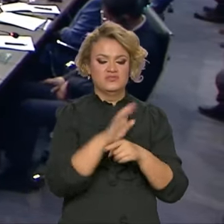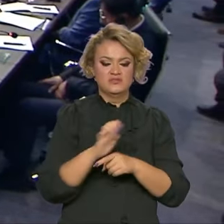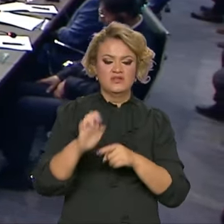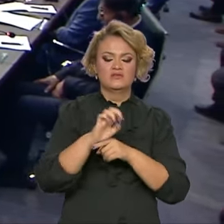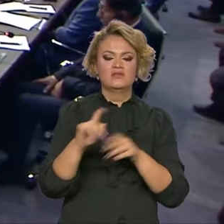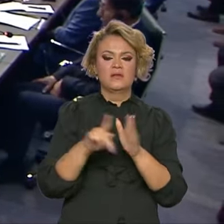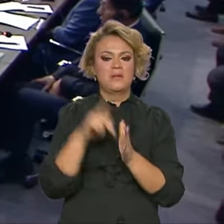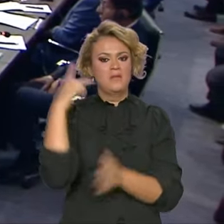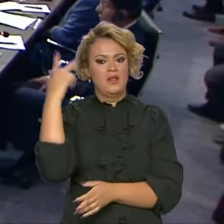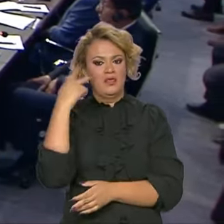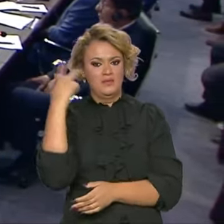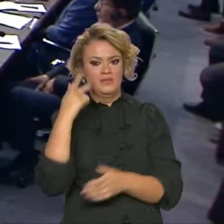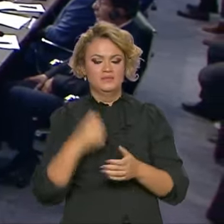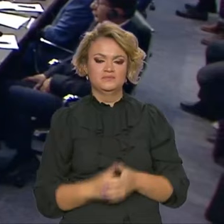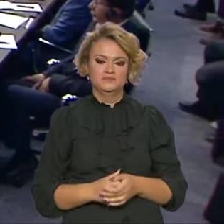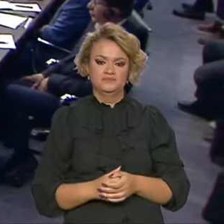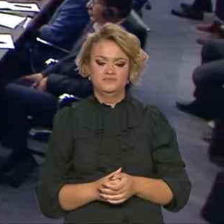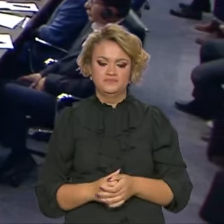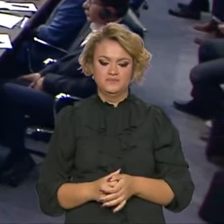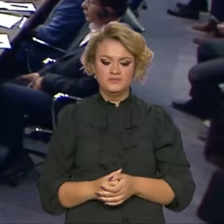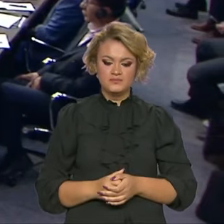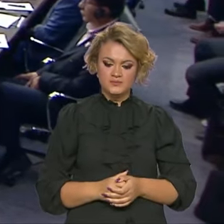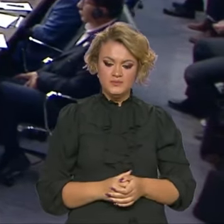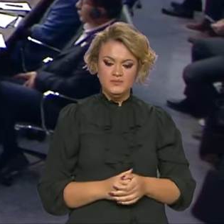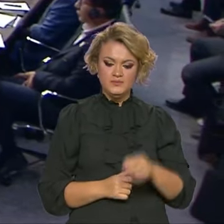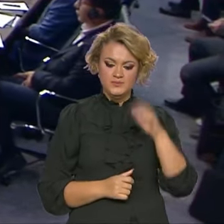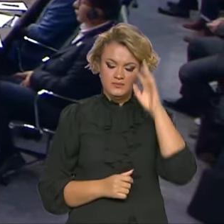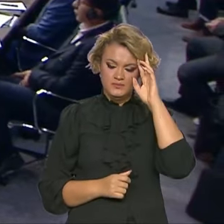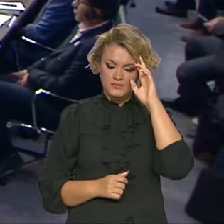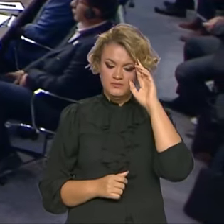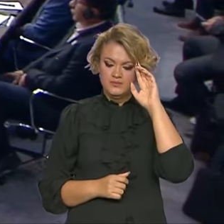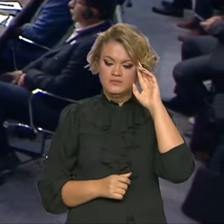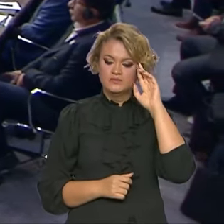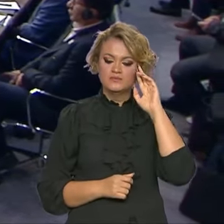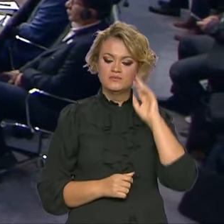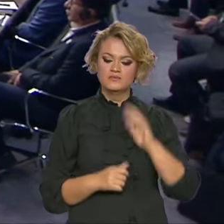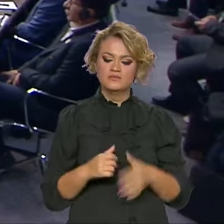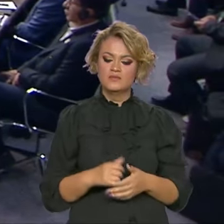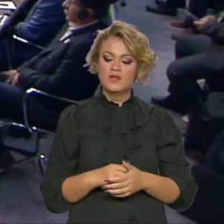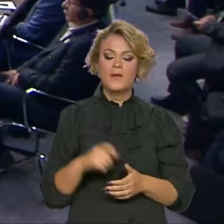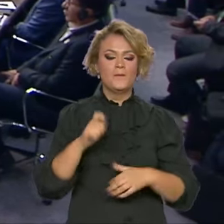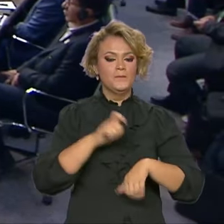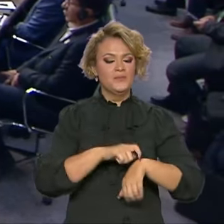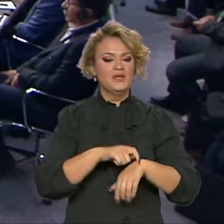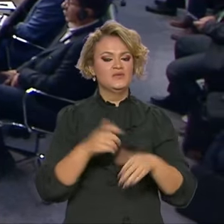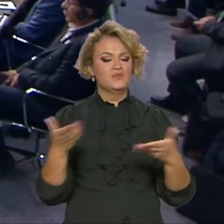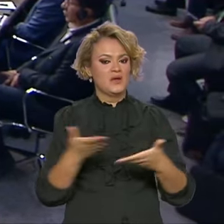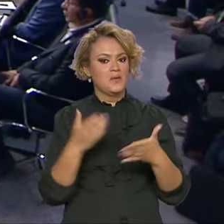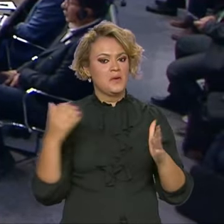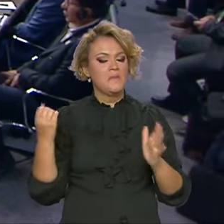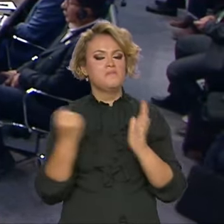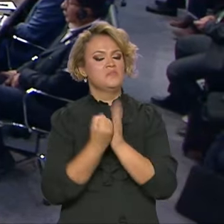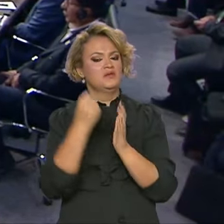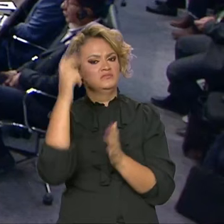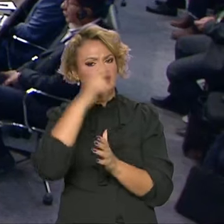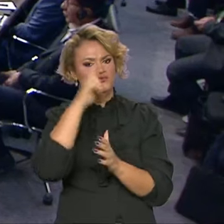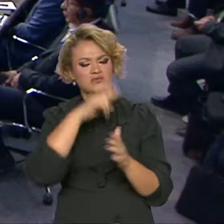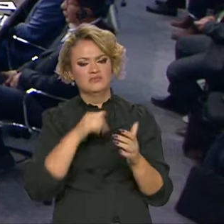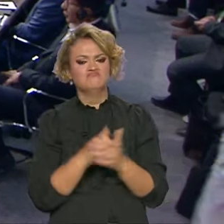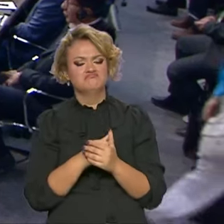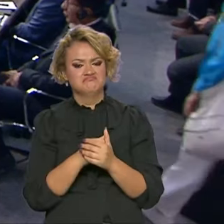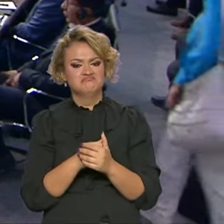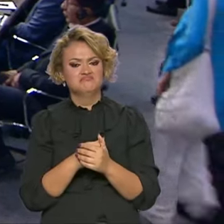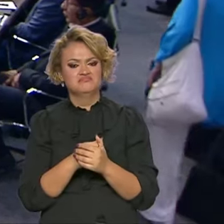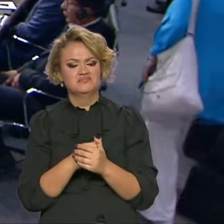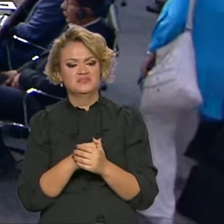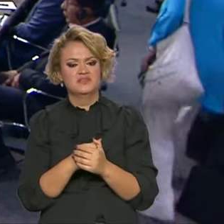do Parlamento. Presidente, estamos vivendo um tempo histórico, um